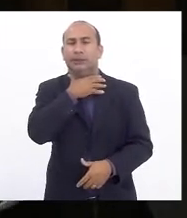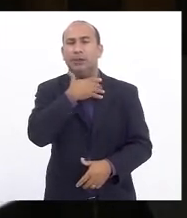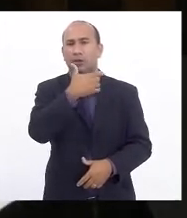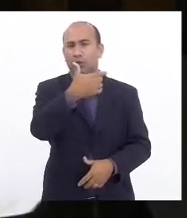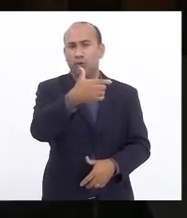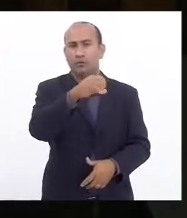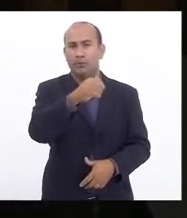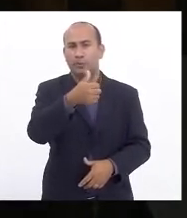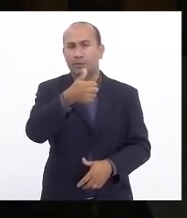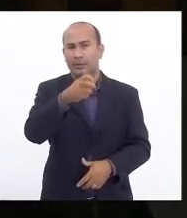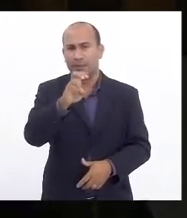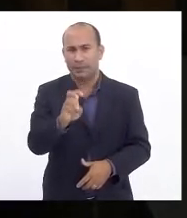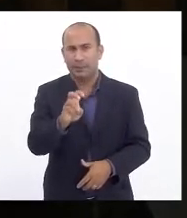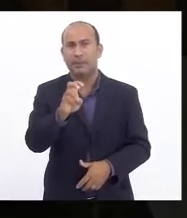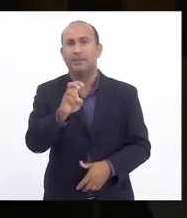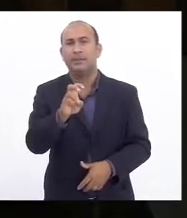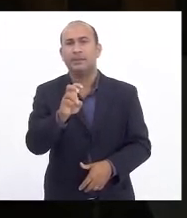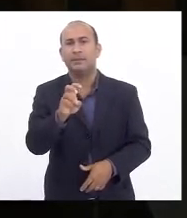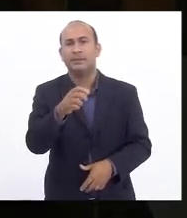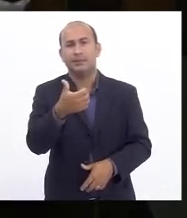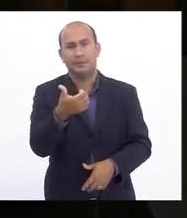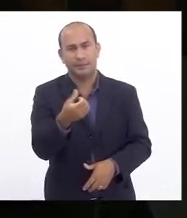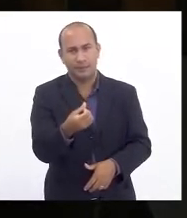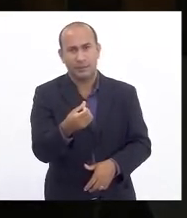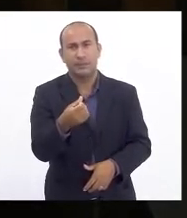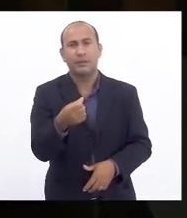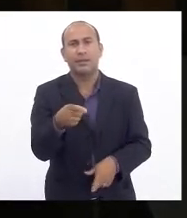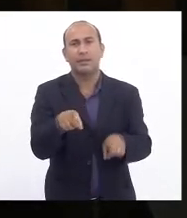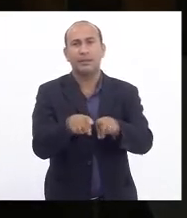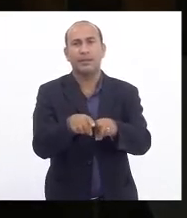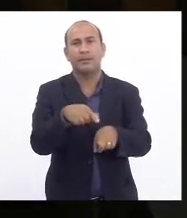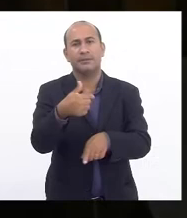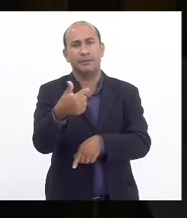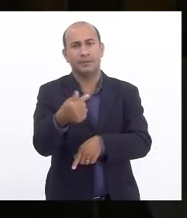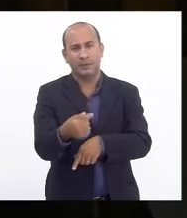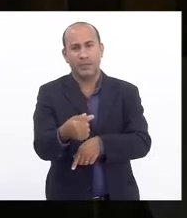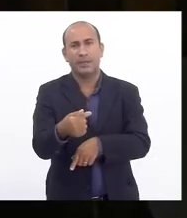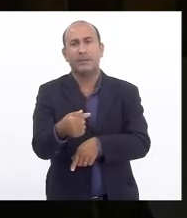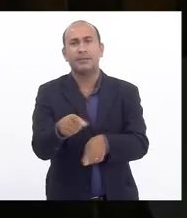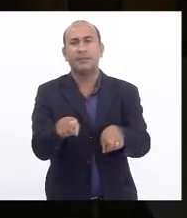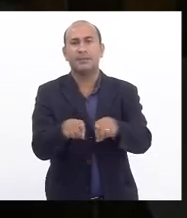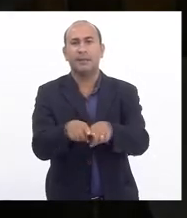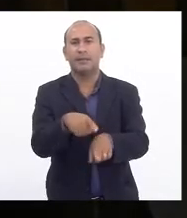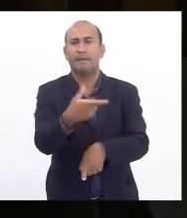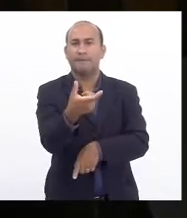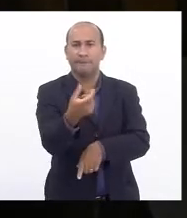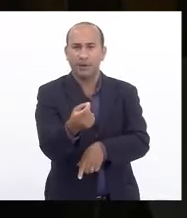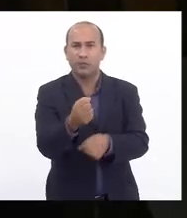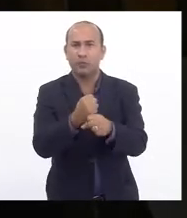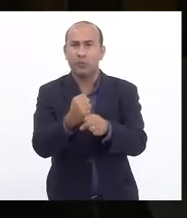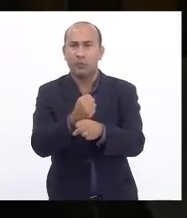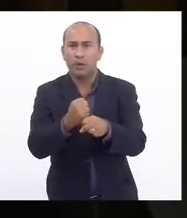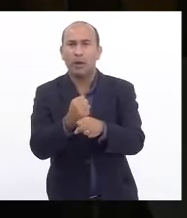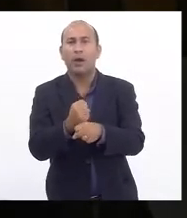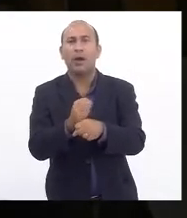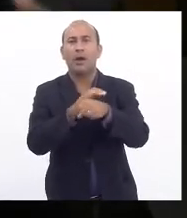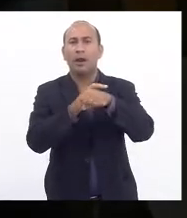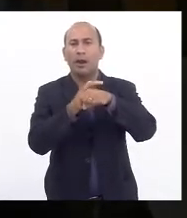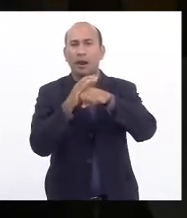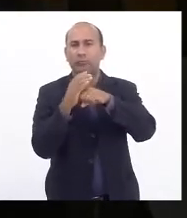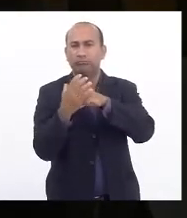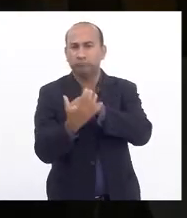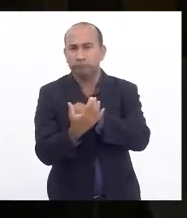2016 2017 e também 2020 o ano da irrupção da pandemia